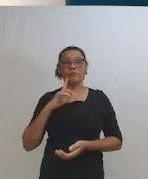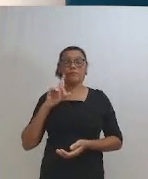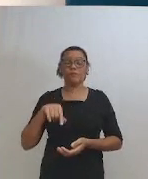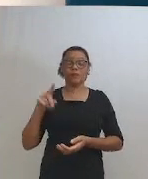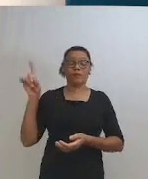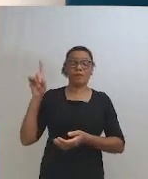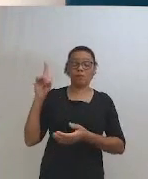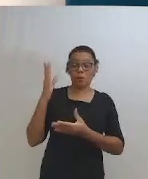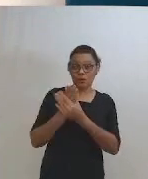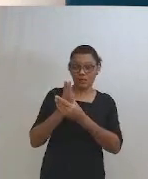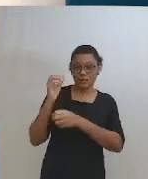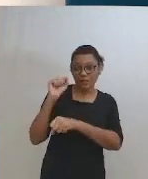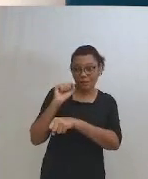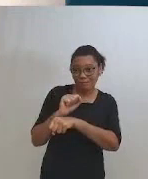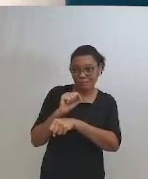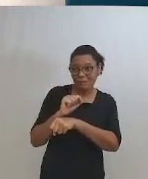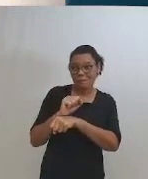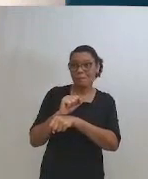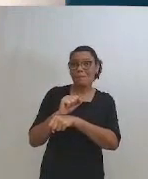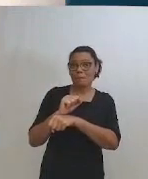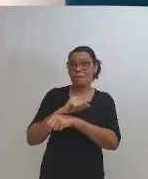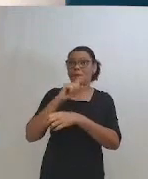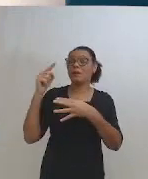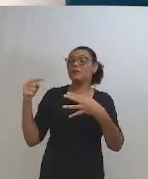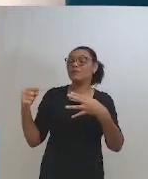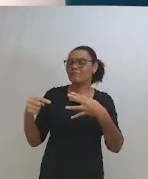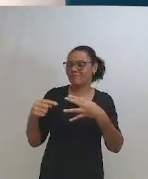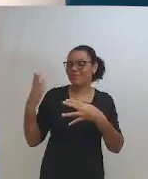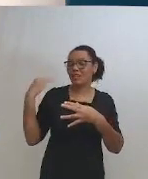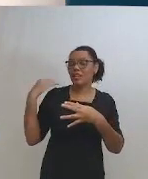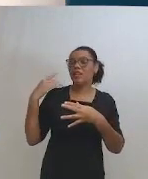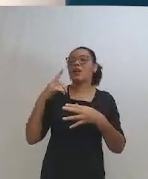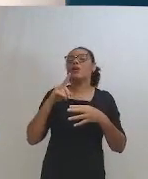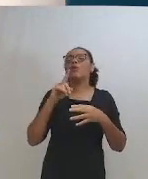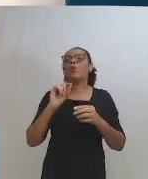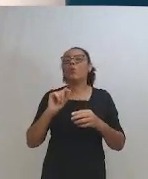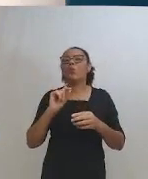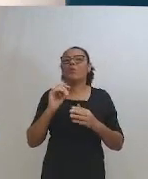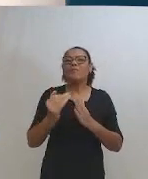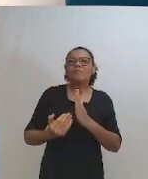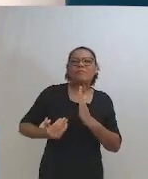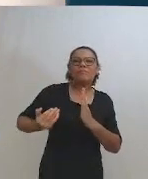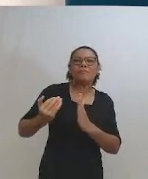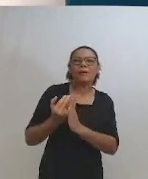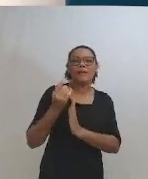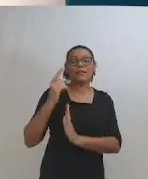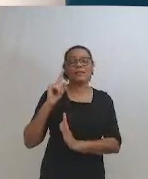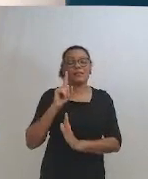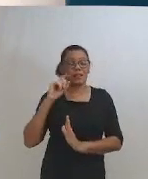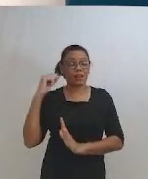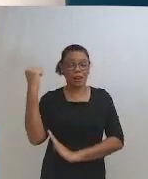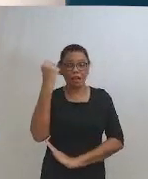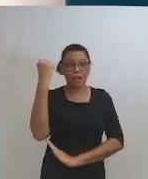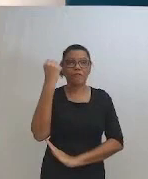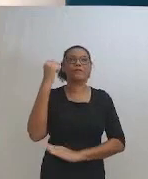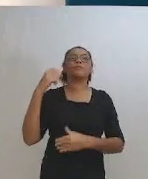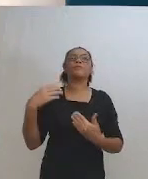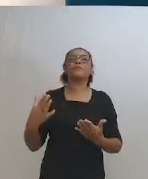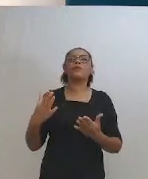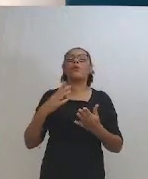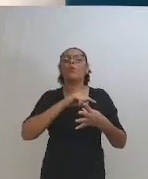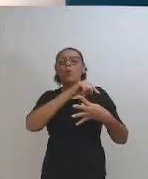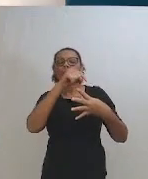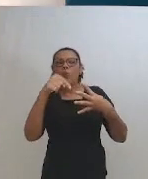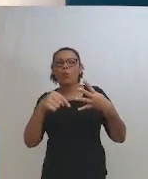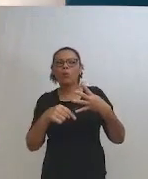dessa corte, competindo o agravante, portanto, indicar precedentes contemporâneos